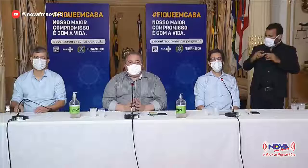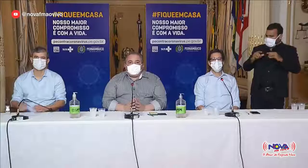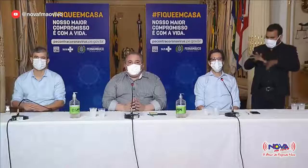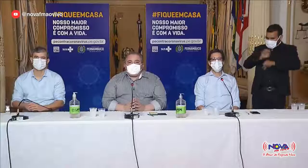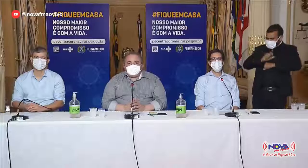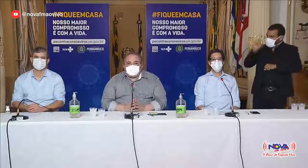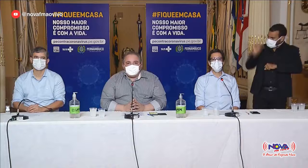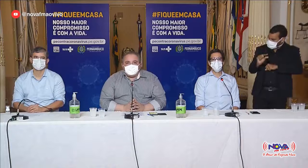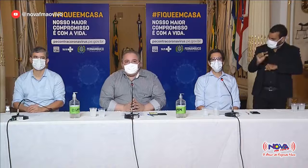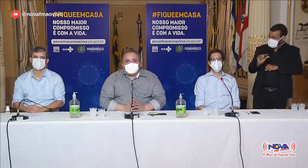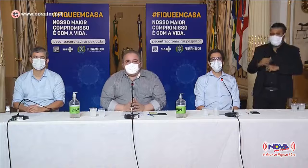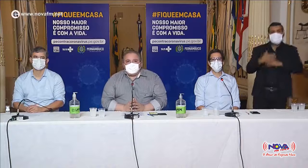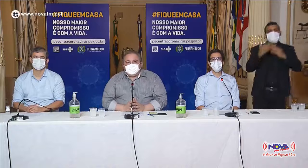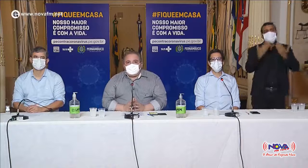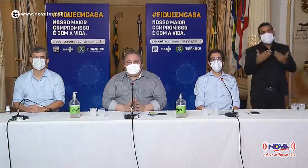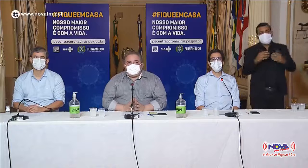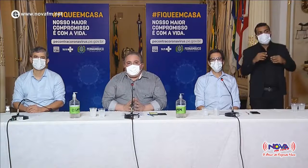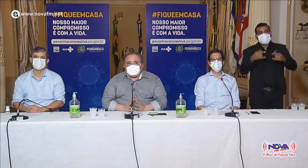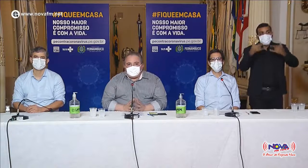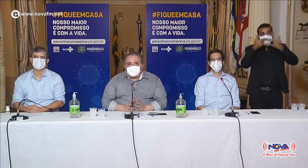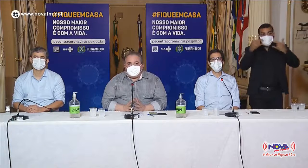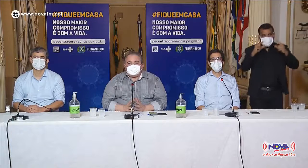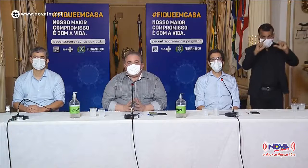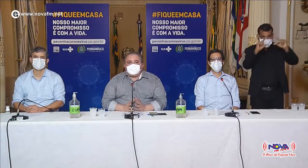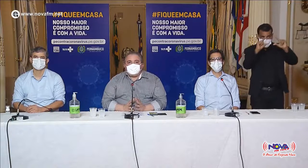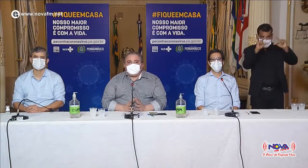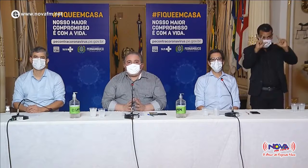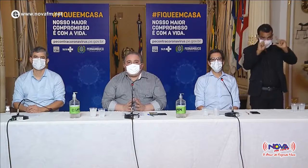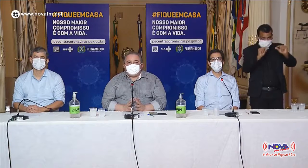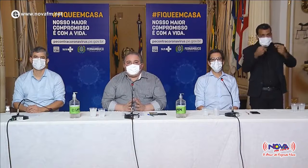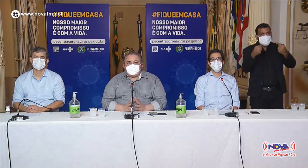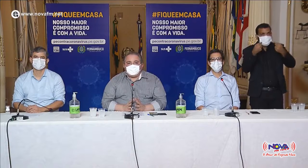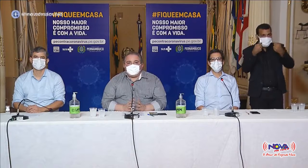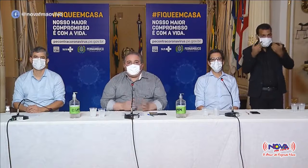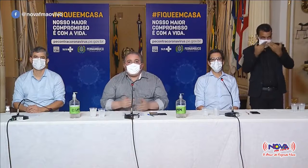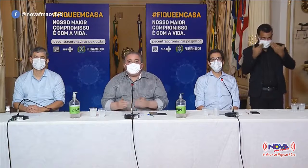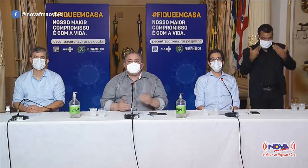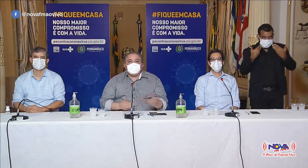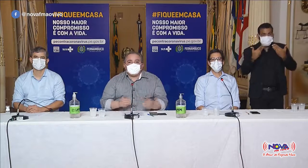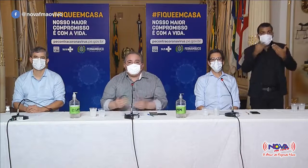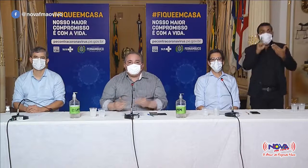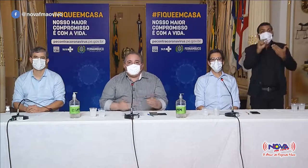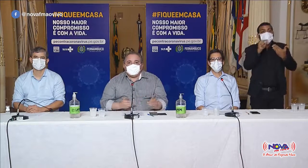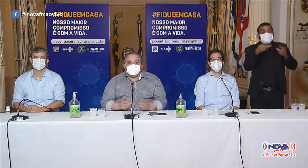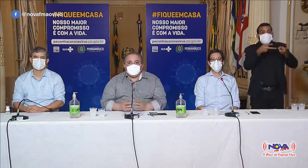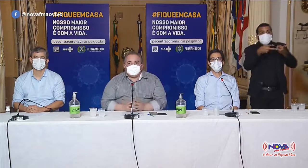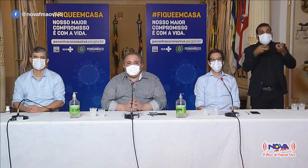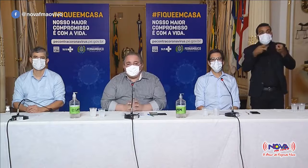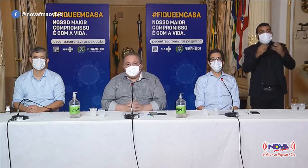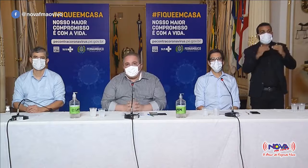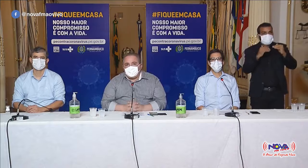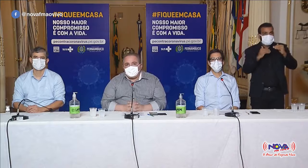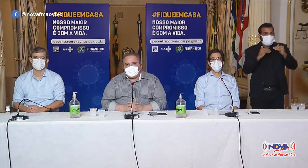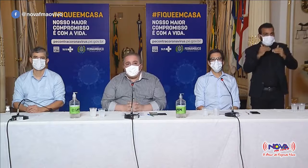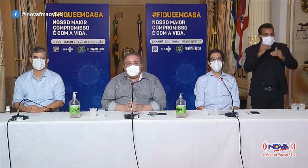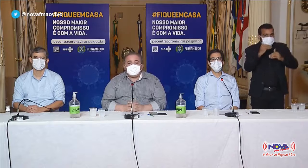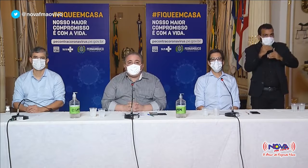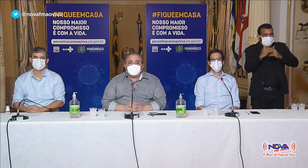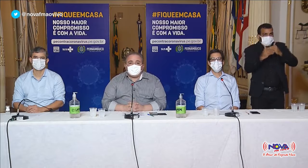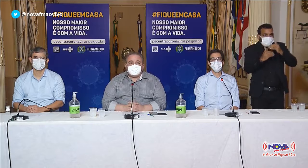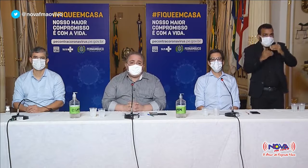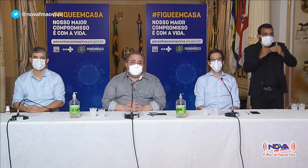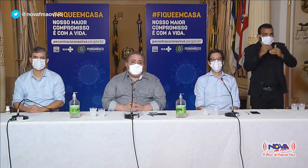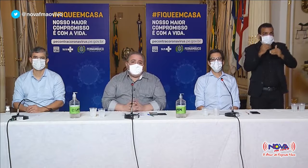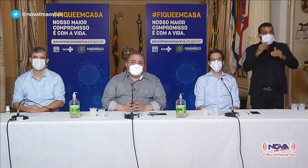da máscara é mais uma dessas situações em que você foi tendo uma evolução das